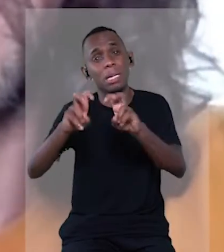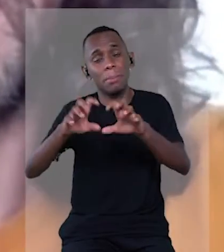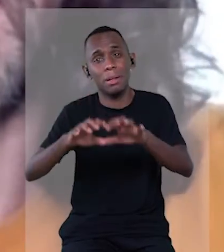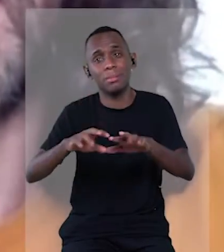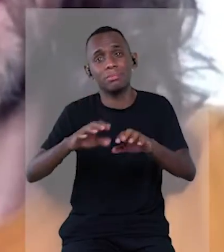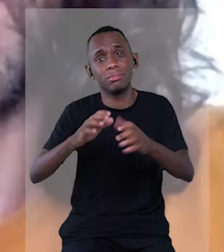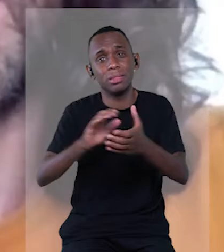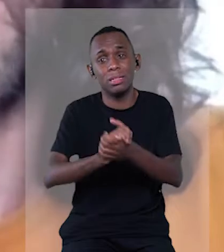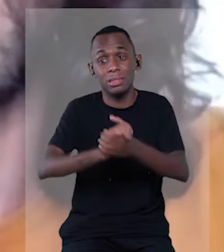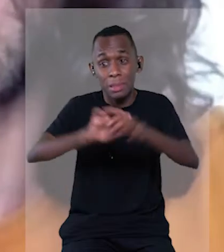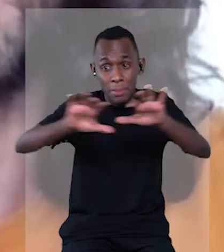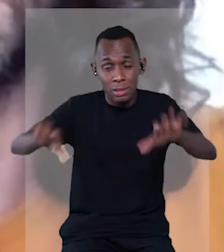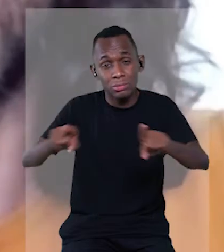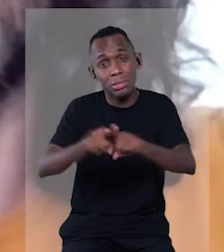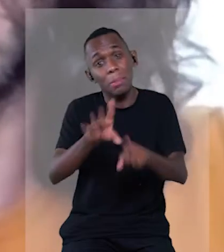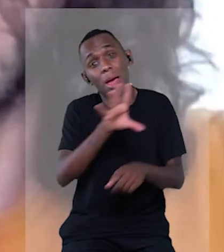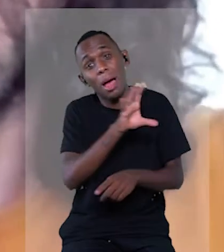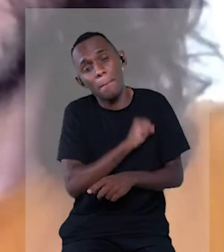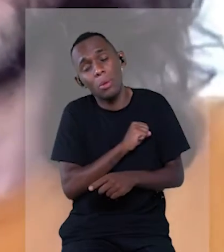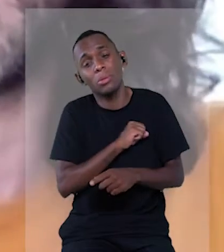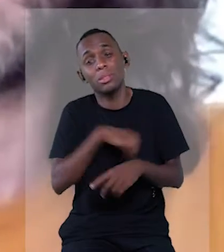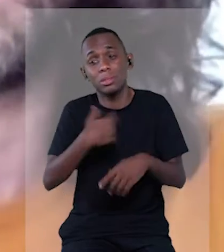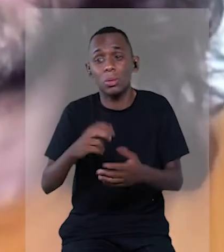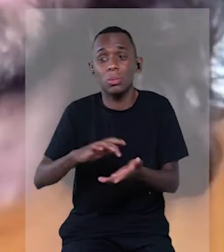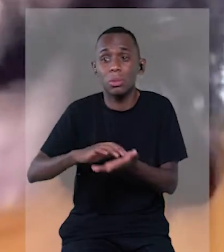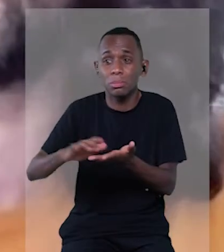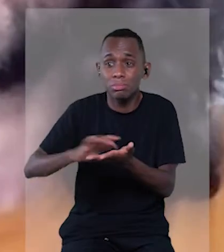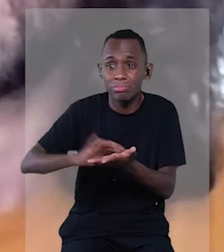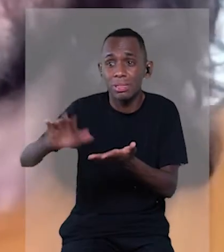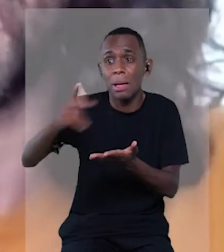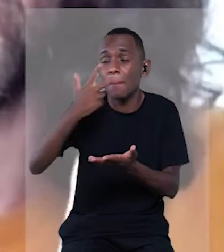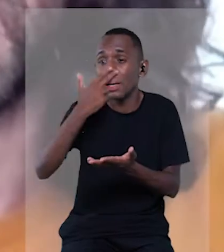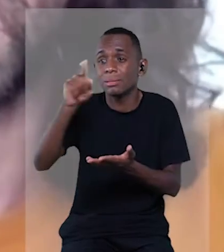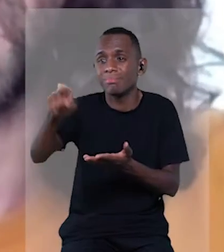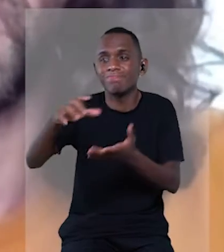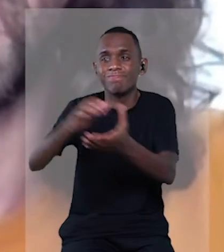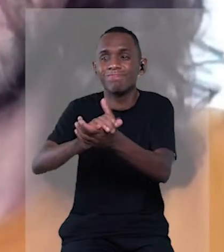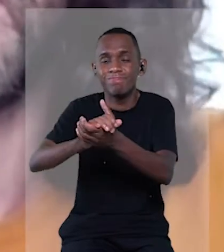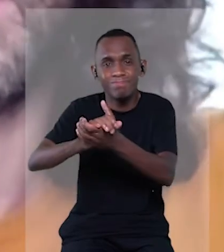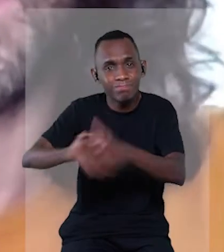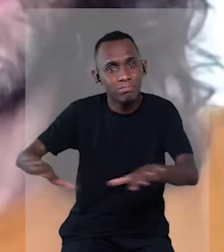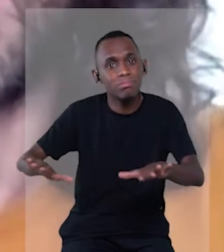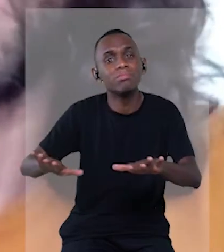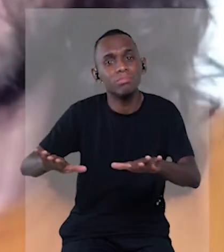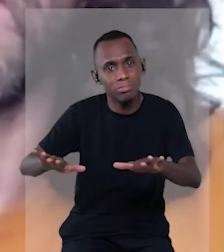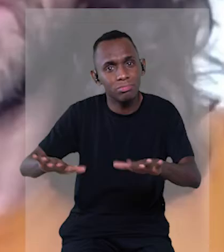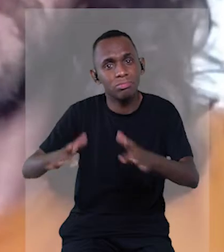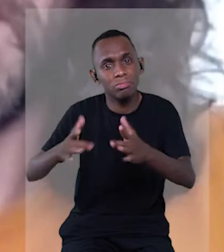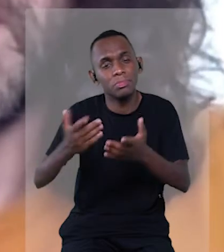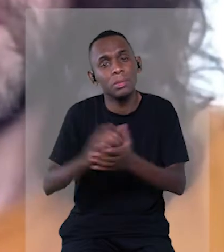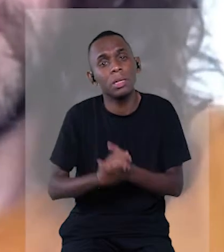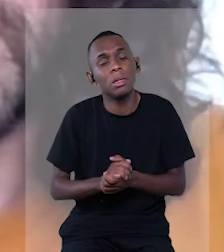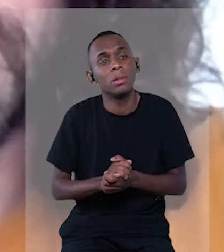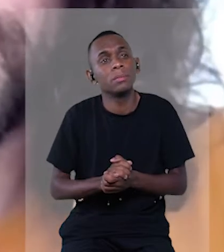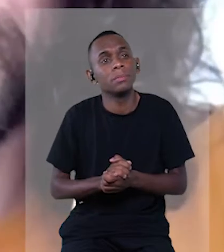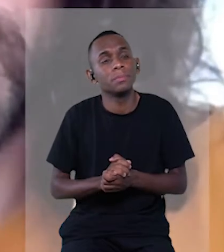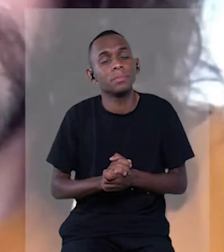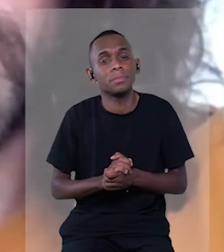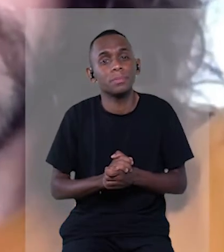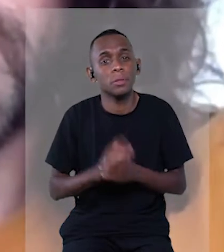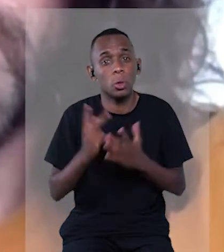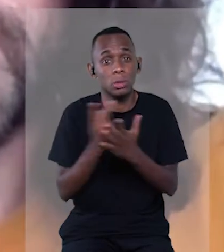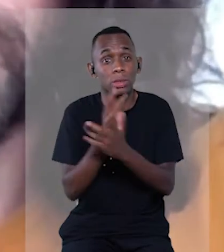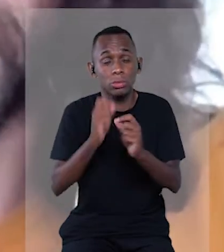amor, assim. É alguém que ela está conversando e que acabou de terminar um relacionamento. É uma moça. E